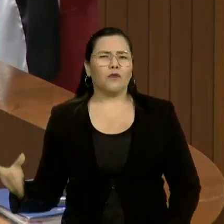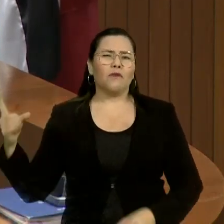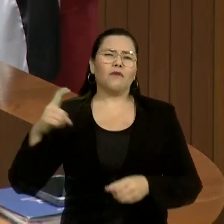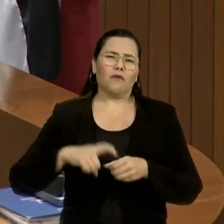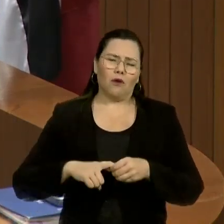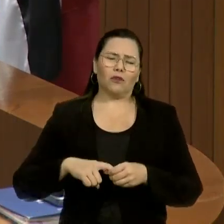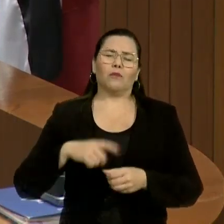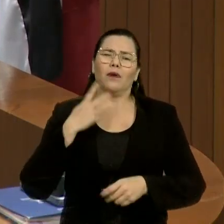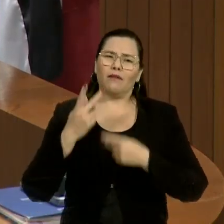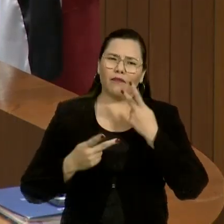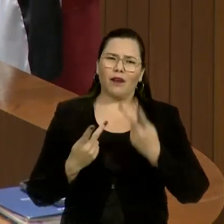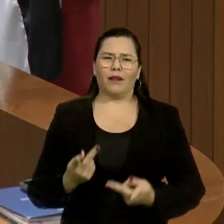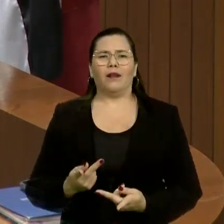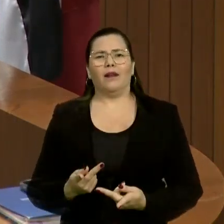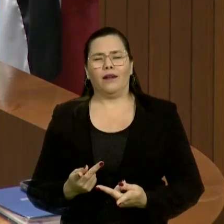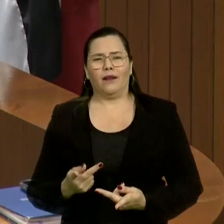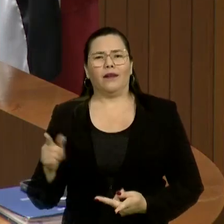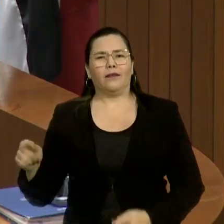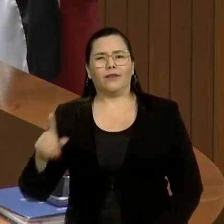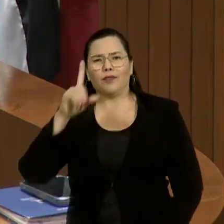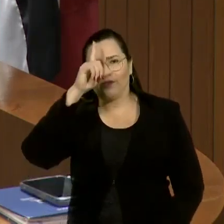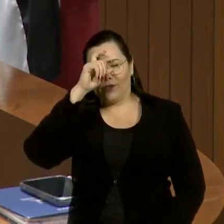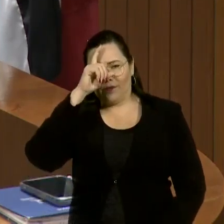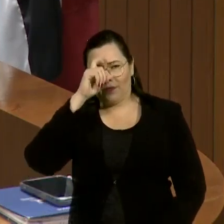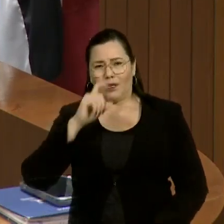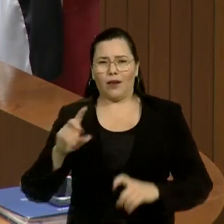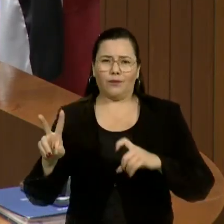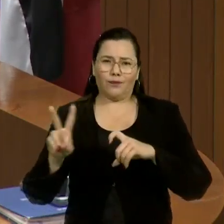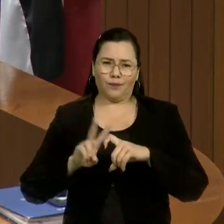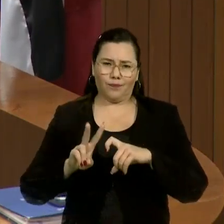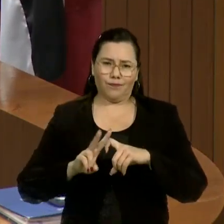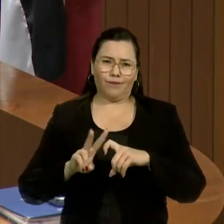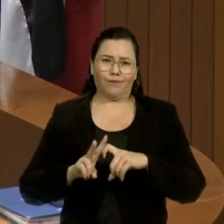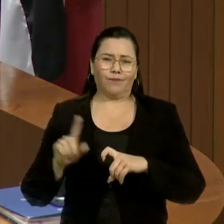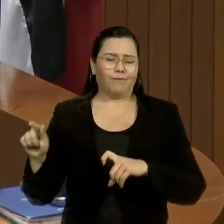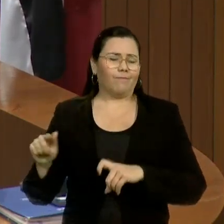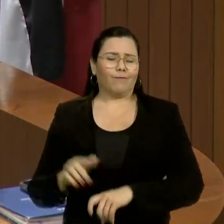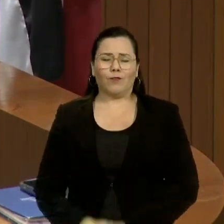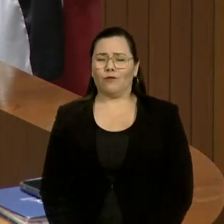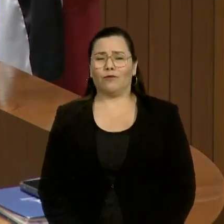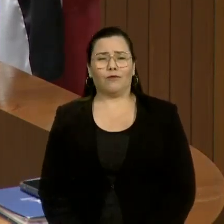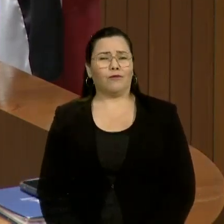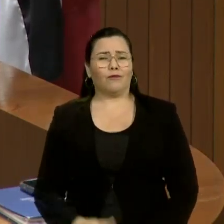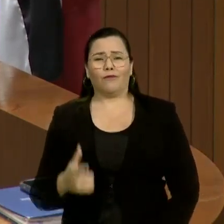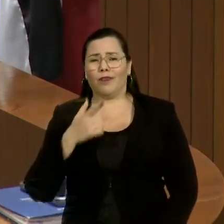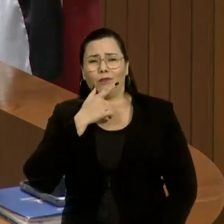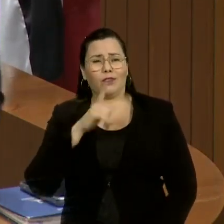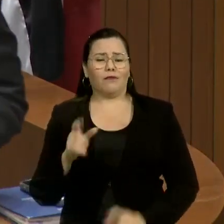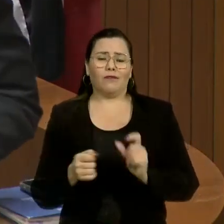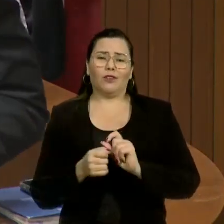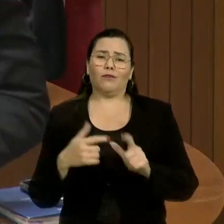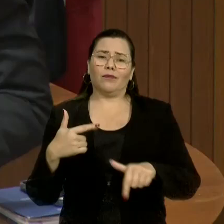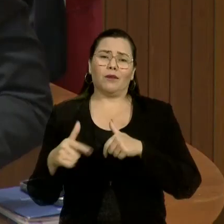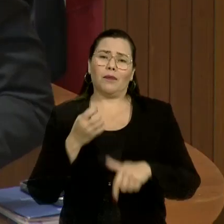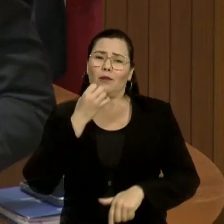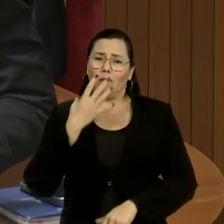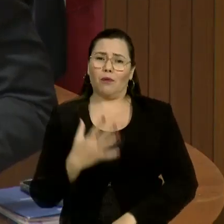sabe ver que não vai conseguir sobreviver ao ano que vem depois da eleição. Faço...